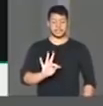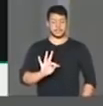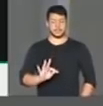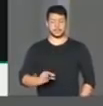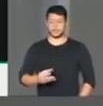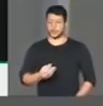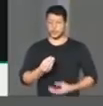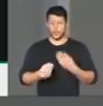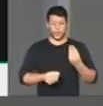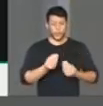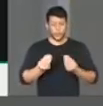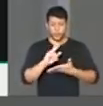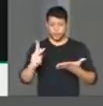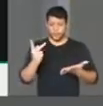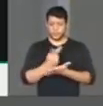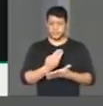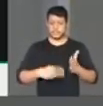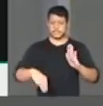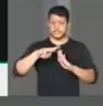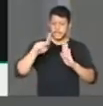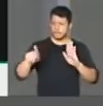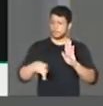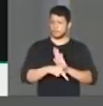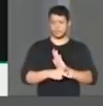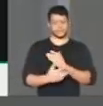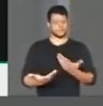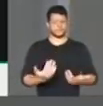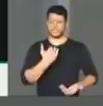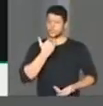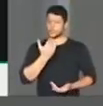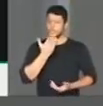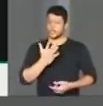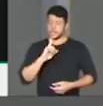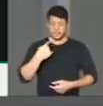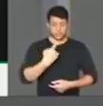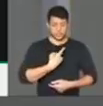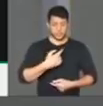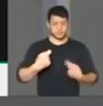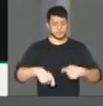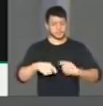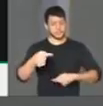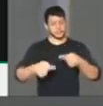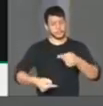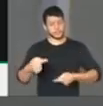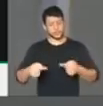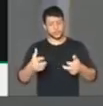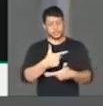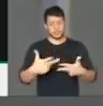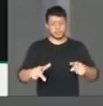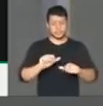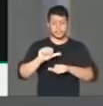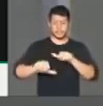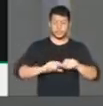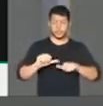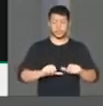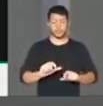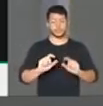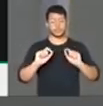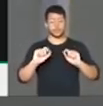isso vem por medida provisória e o Congresso Nacional não faz uma discussão sobre o que está sendo modificado e qual o prejuízo